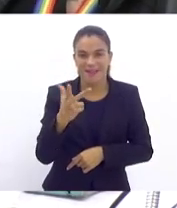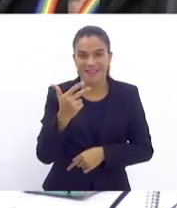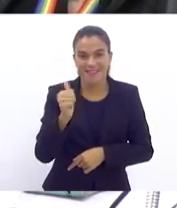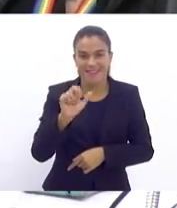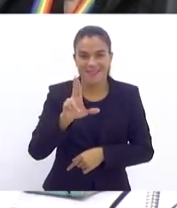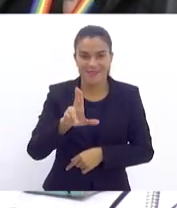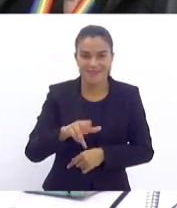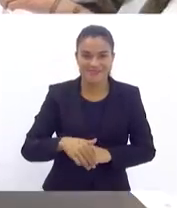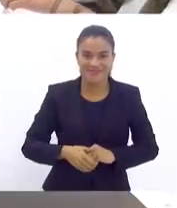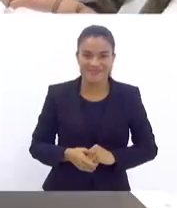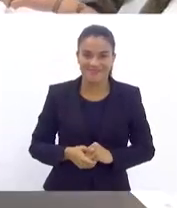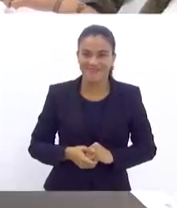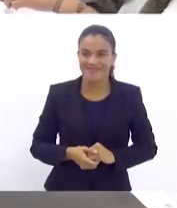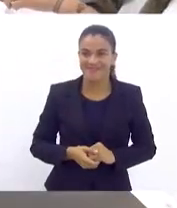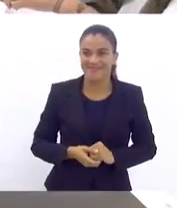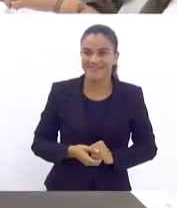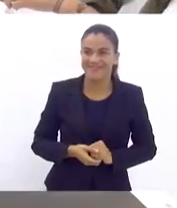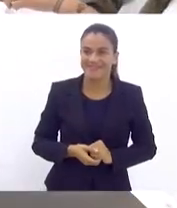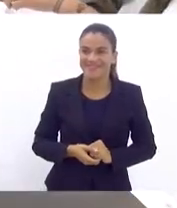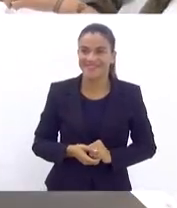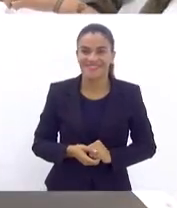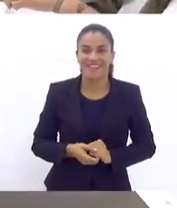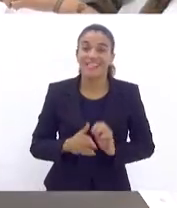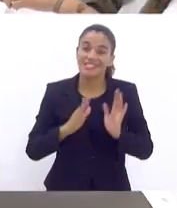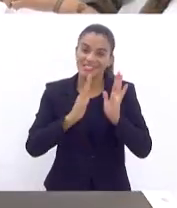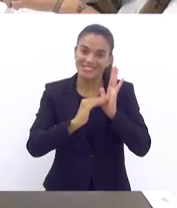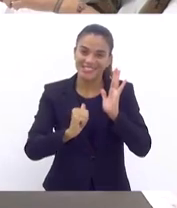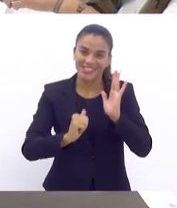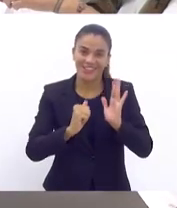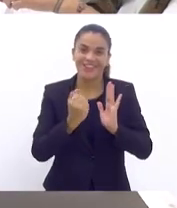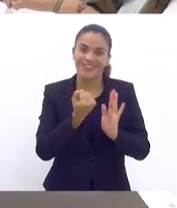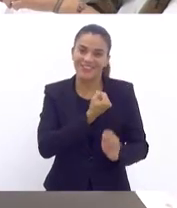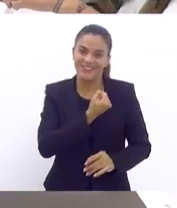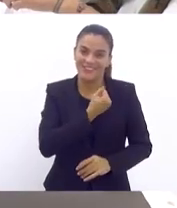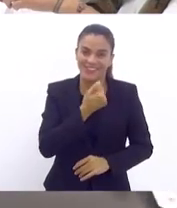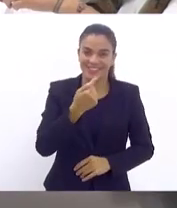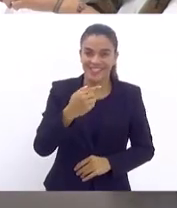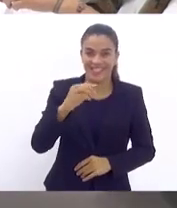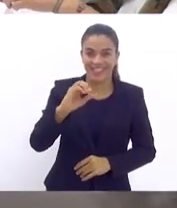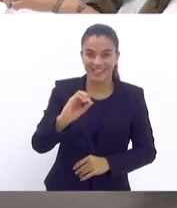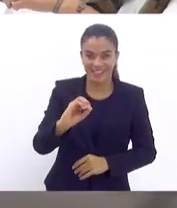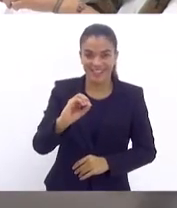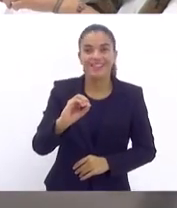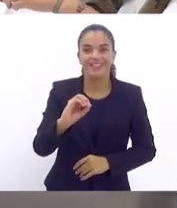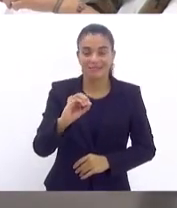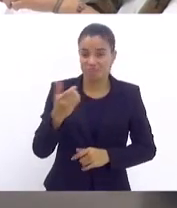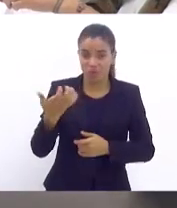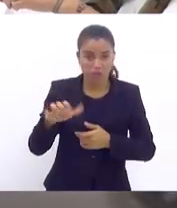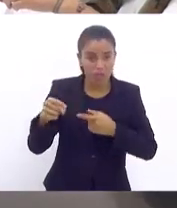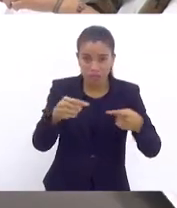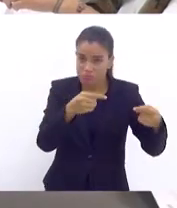do bloco esses com exceção dos 70 que foi retirar de pau em discussão encerrada